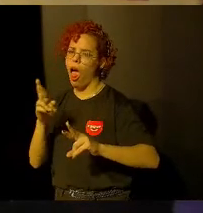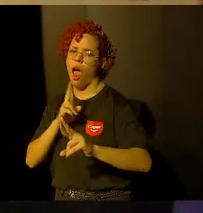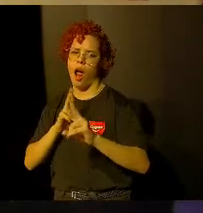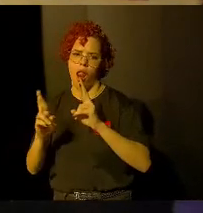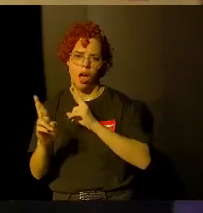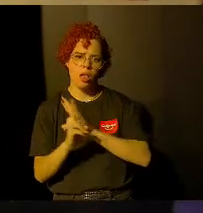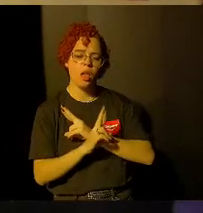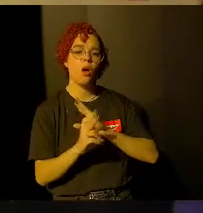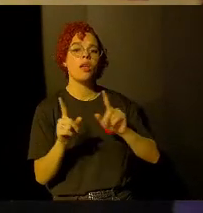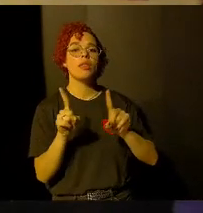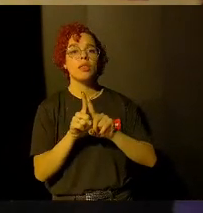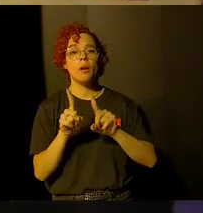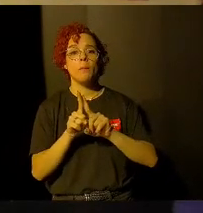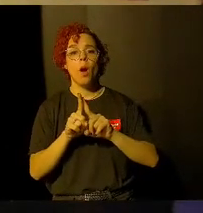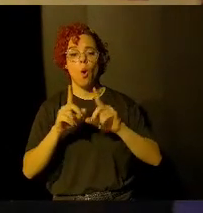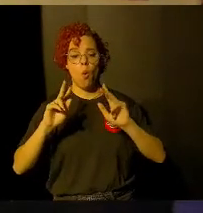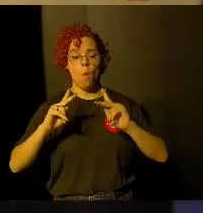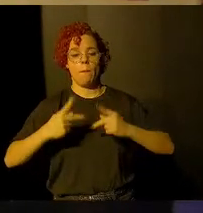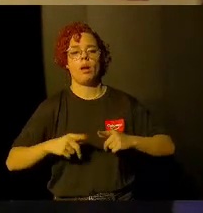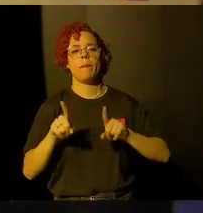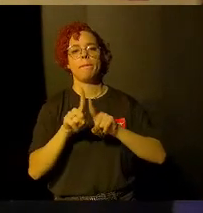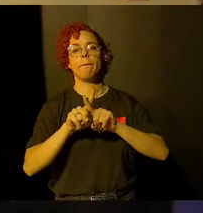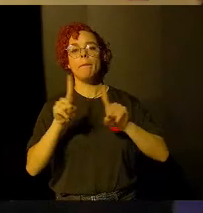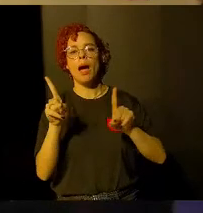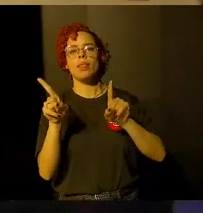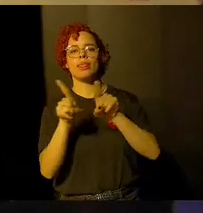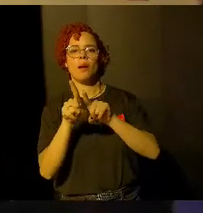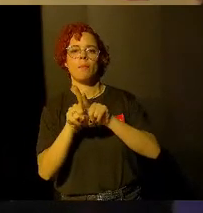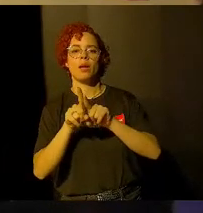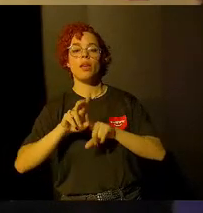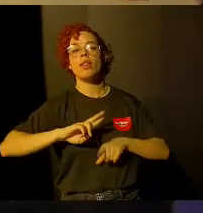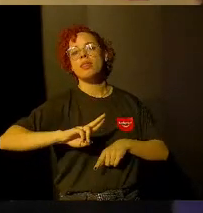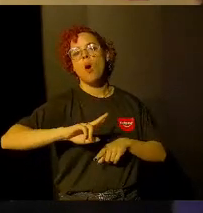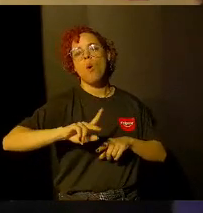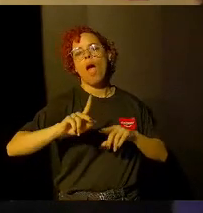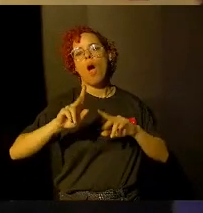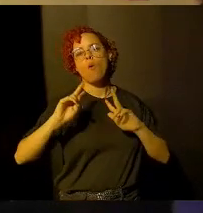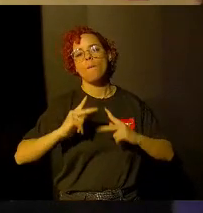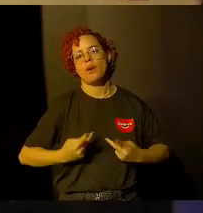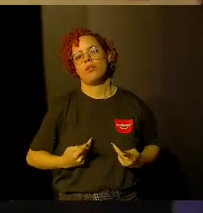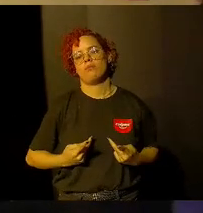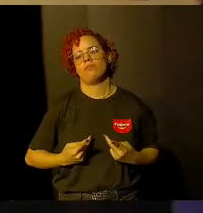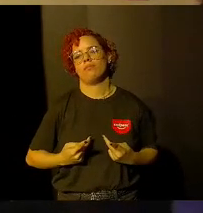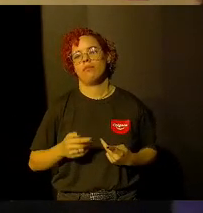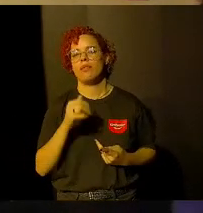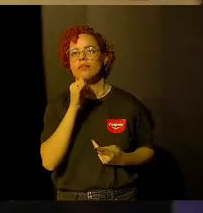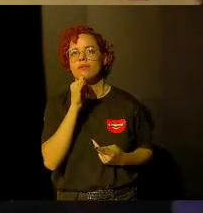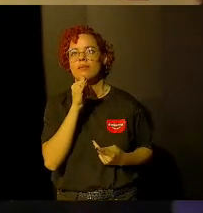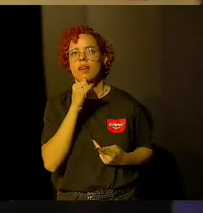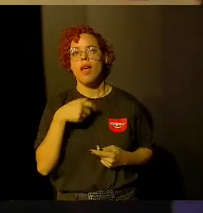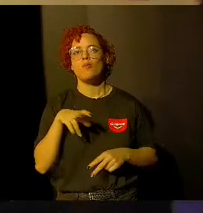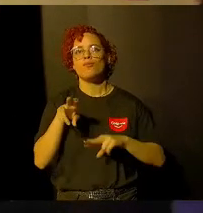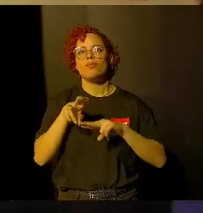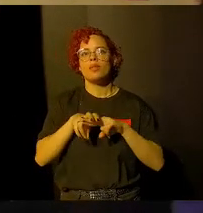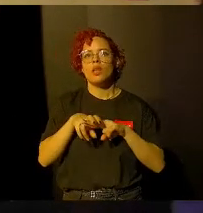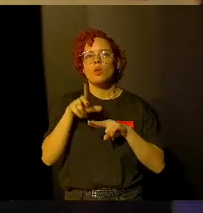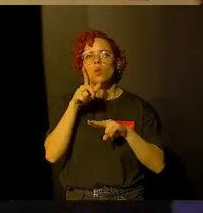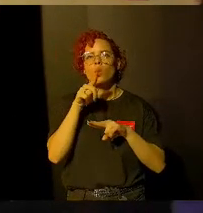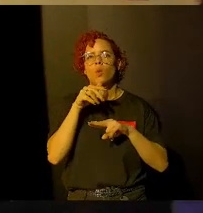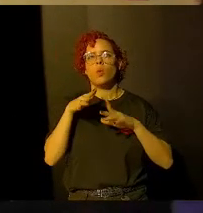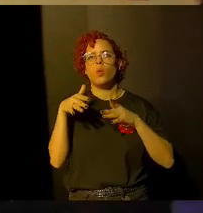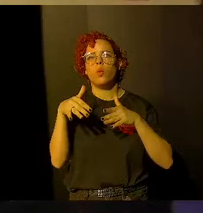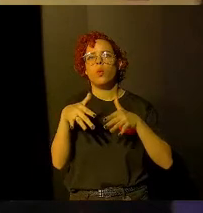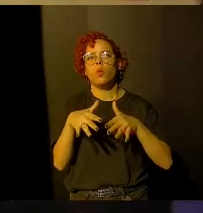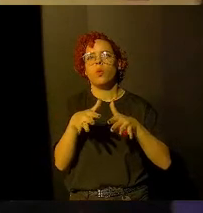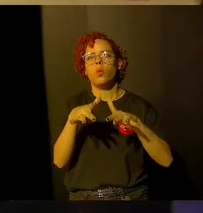que não é humano Então sempre que eu sento na frente de um rio ou de uma cachoeira eu fico menos tempo do que eu